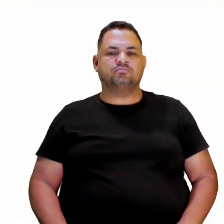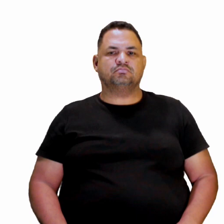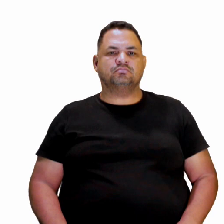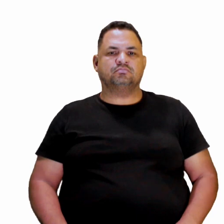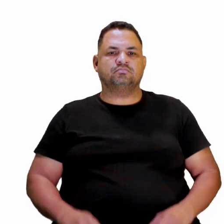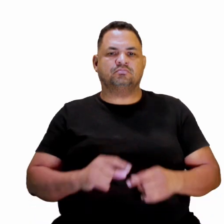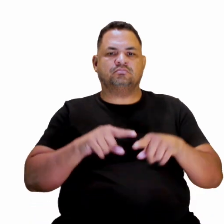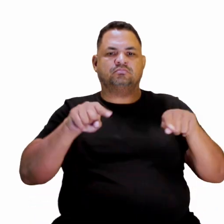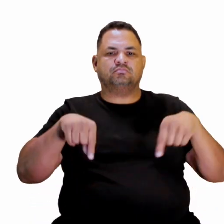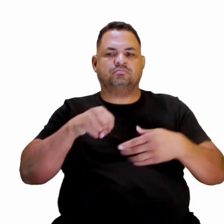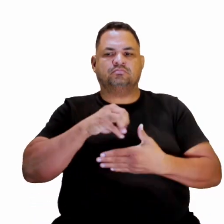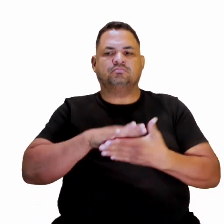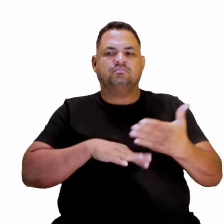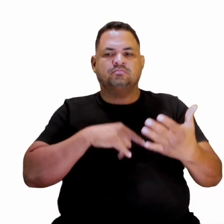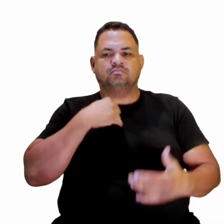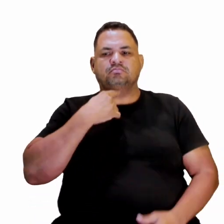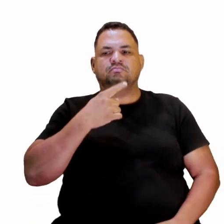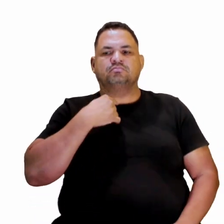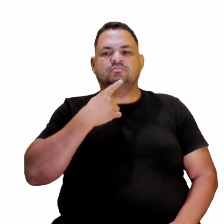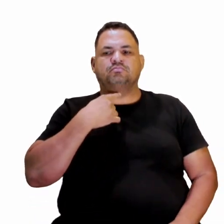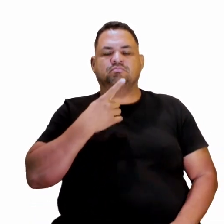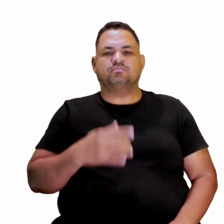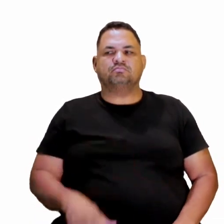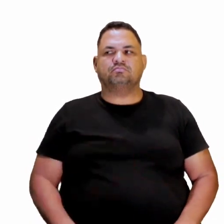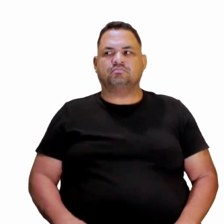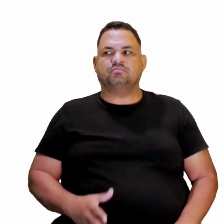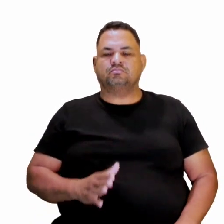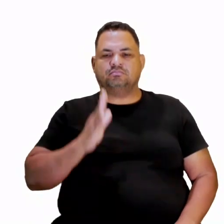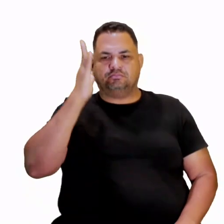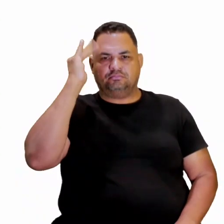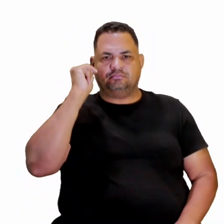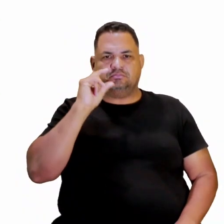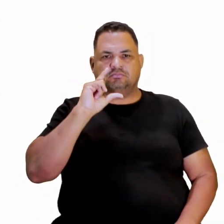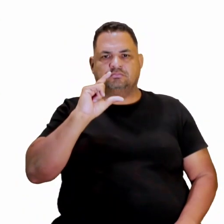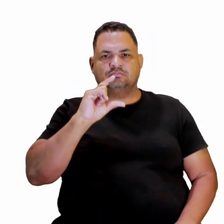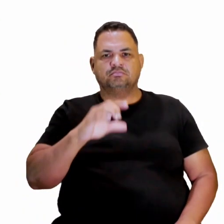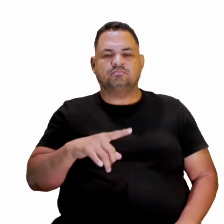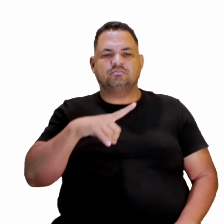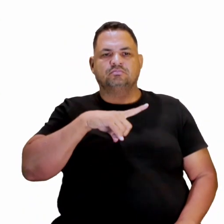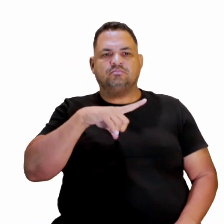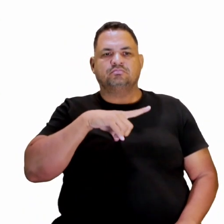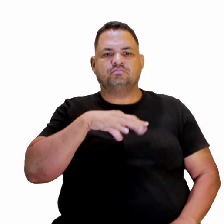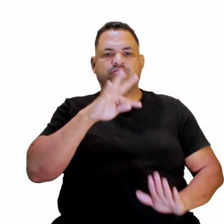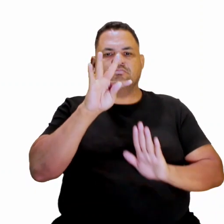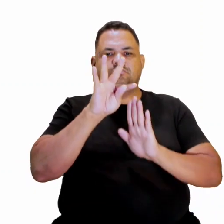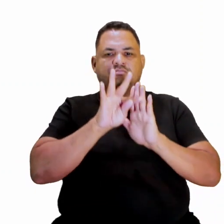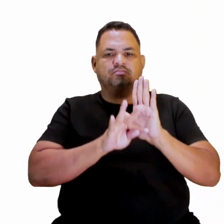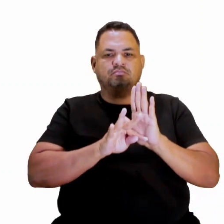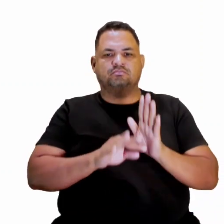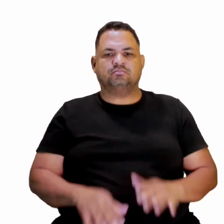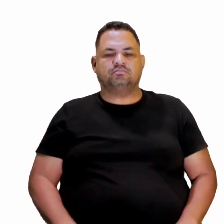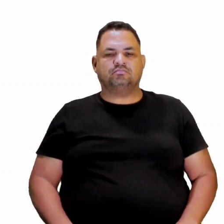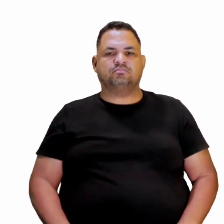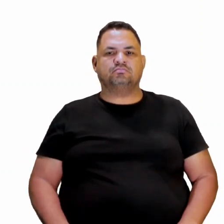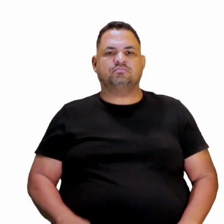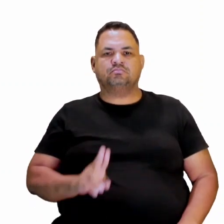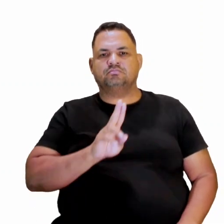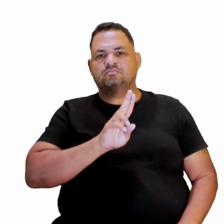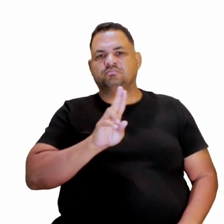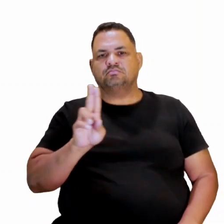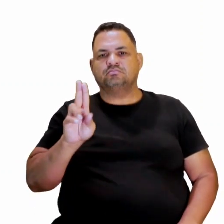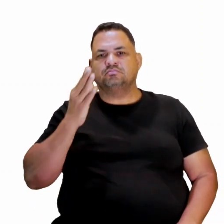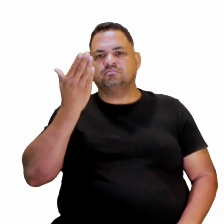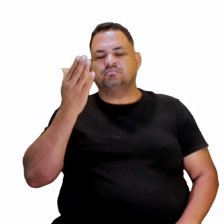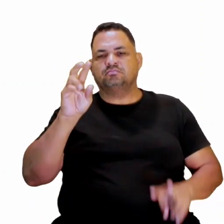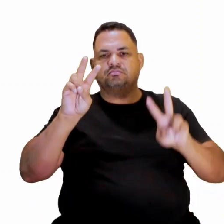Atividade de sala, vamos tirar suas questions, suas dúvidas, que eu sei que foram pouquíssimas. Temos aí um texto chamado My